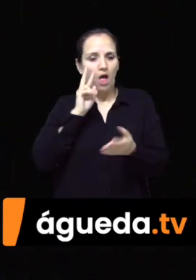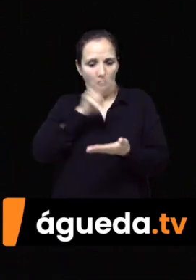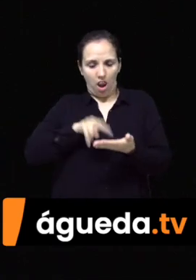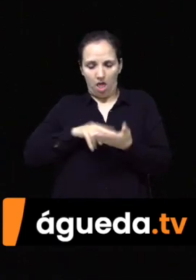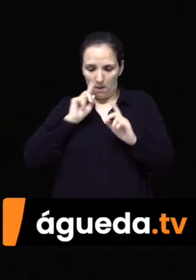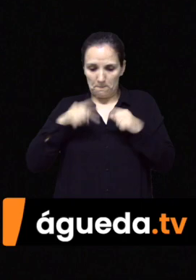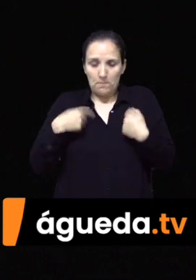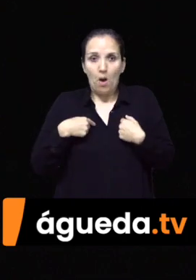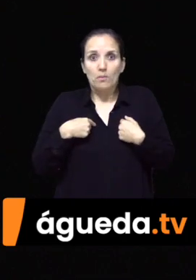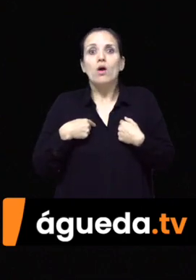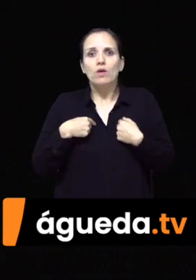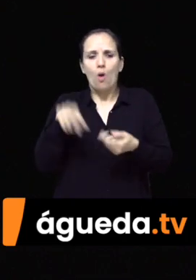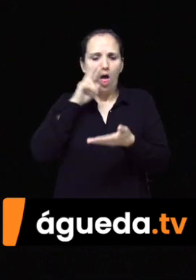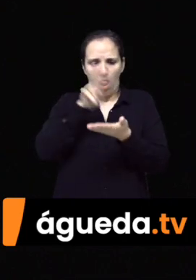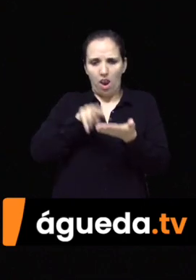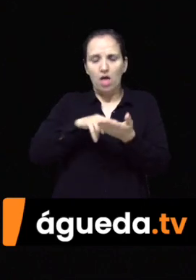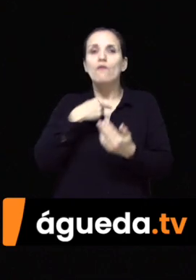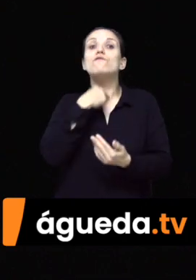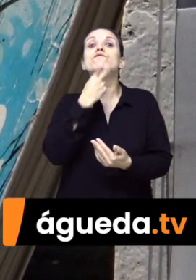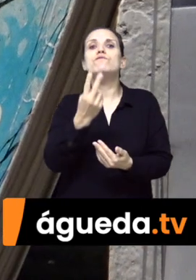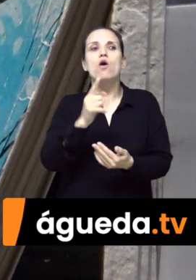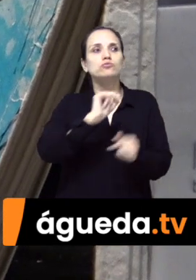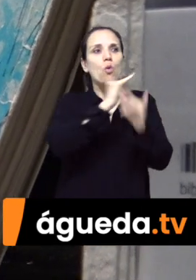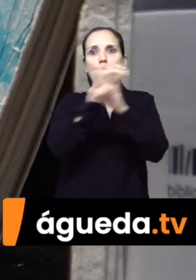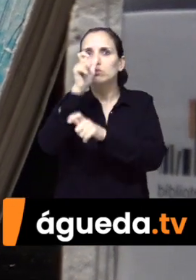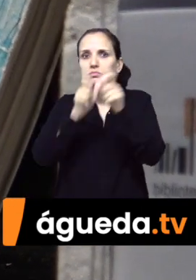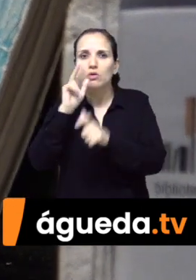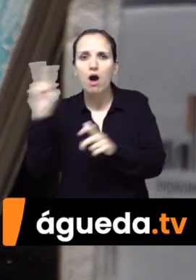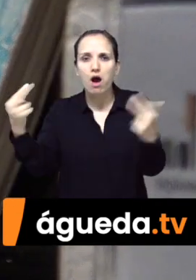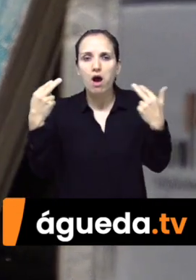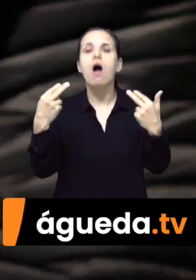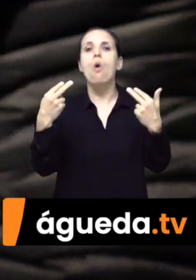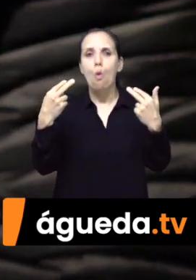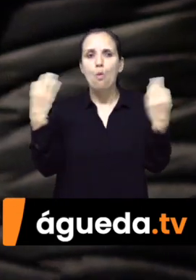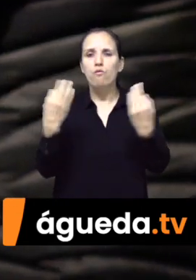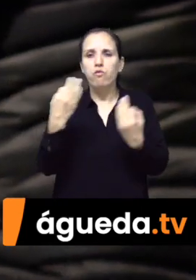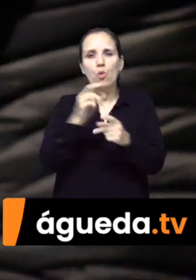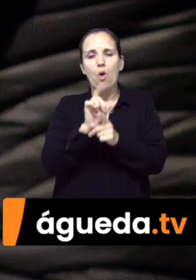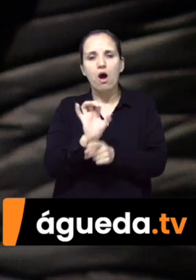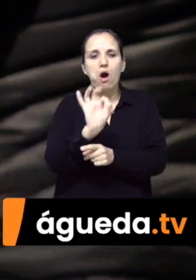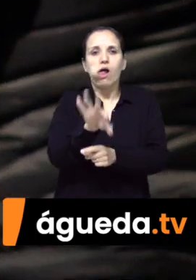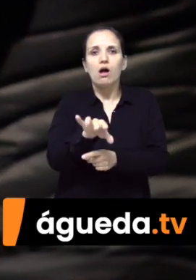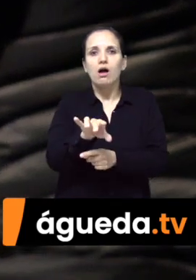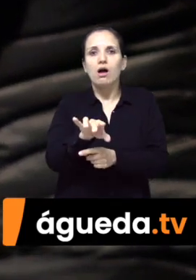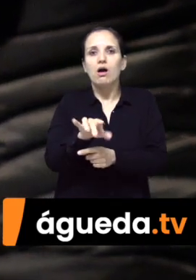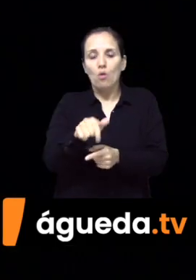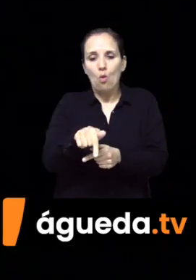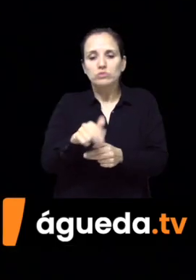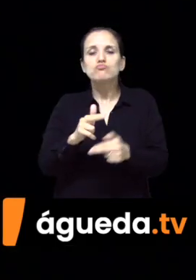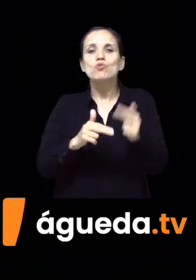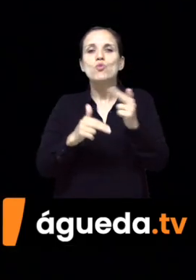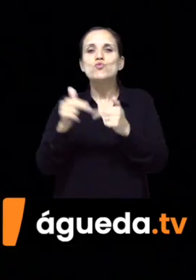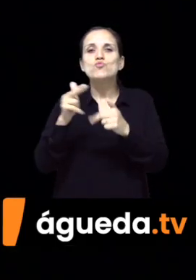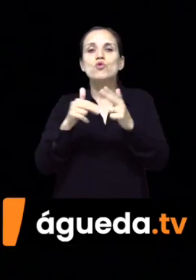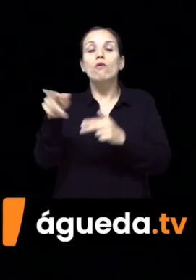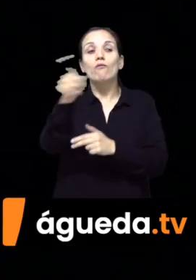construíram hoje. Vocês vão ser, de facto, não tenho dúvidas nenhumas, diferentes dos outros todos, daqueles que não leem. Vocês são um exemplo